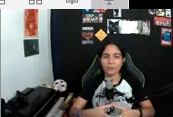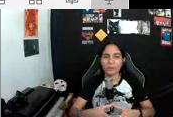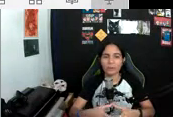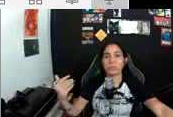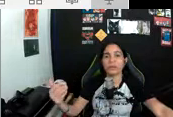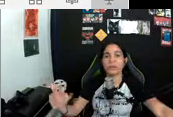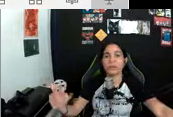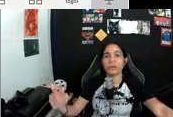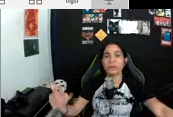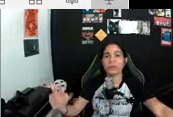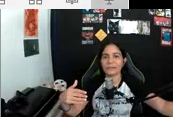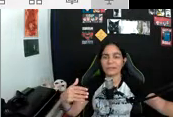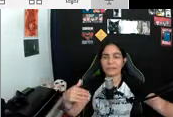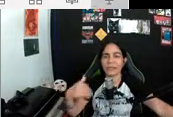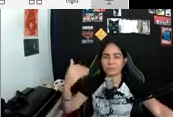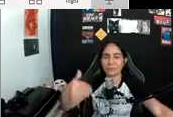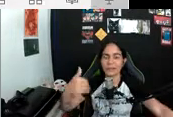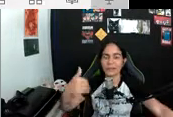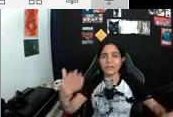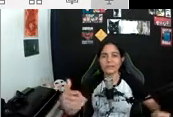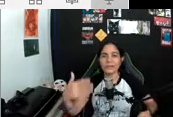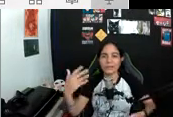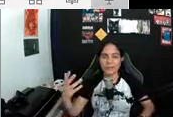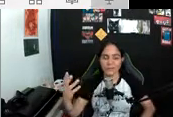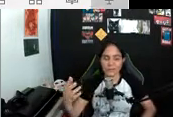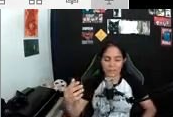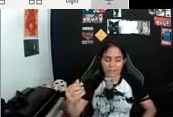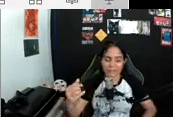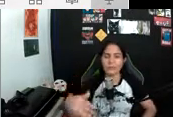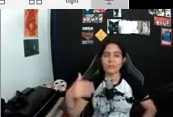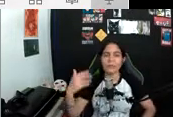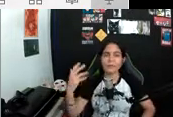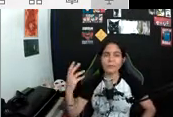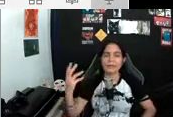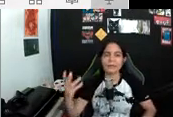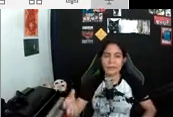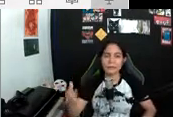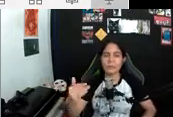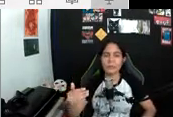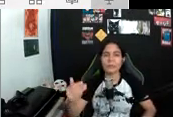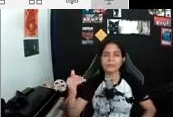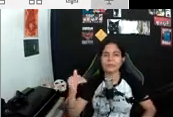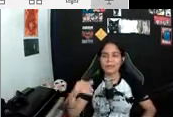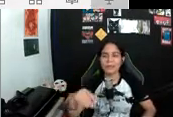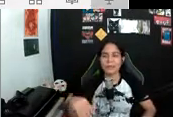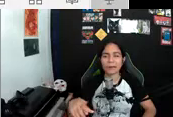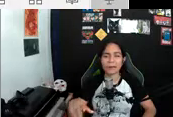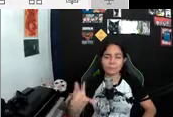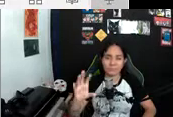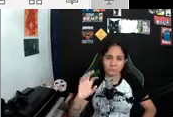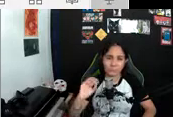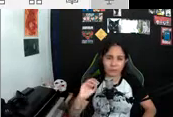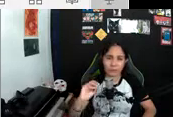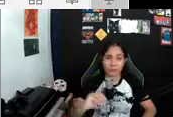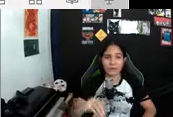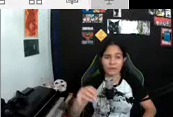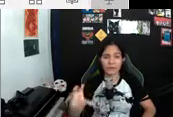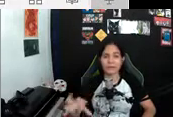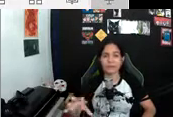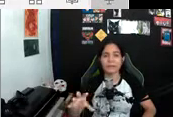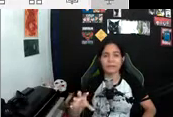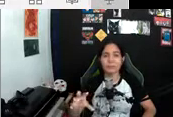que ele seja contínuo, né, que ele sempre esteja sendo atualizado quando necessário,